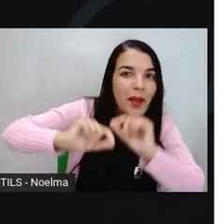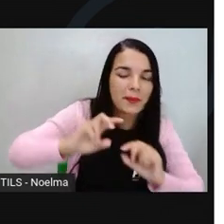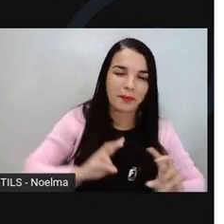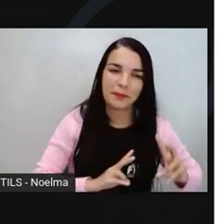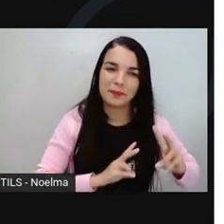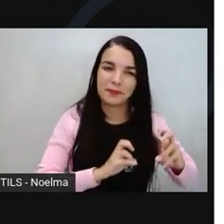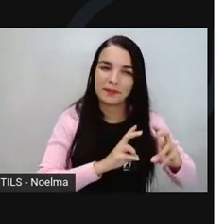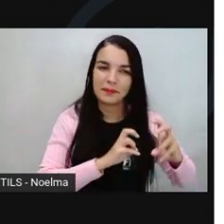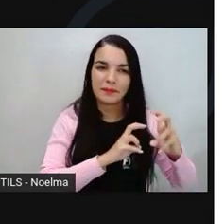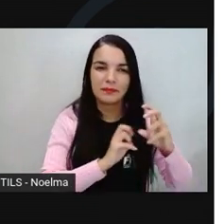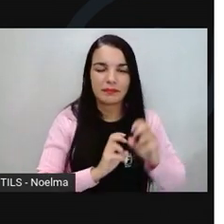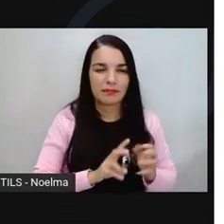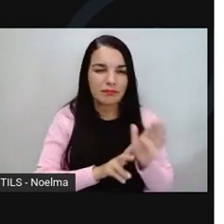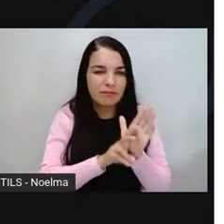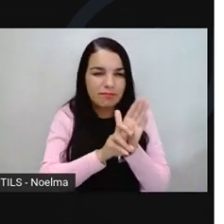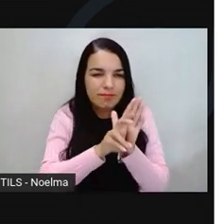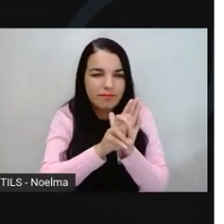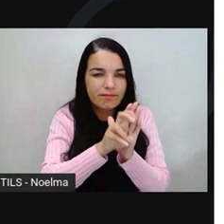bactérias.